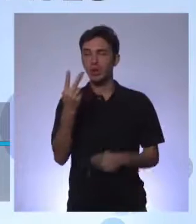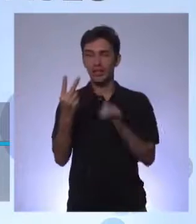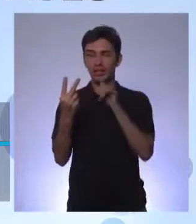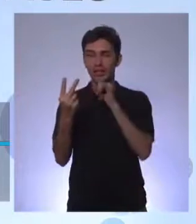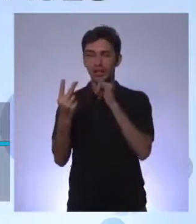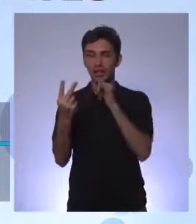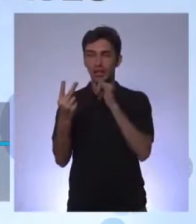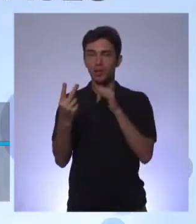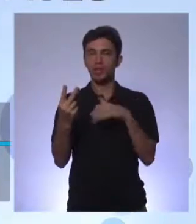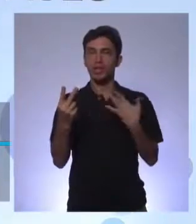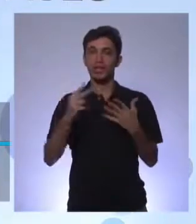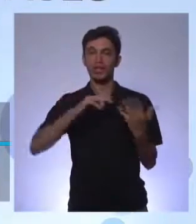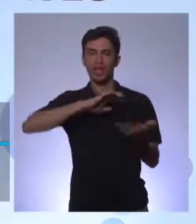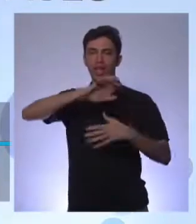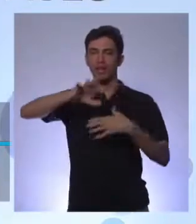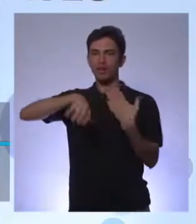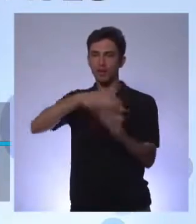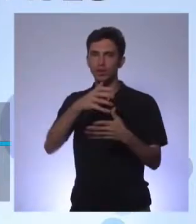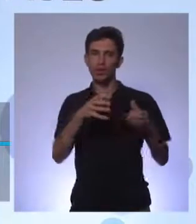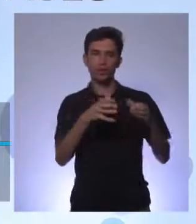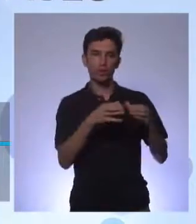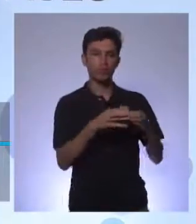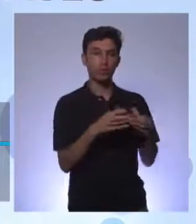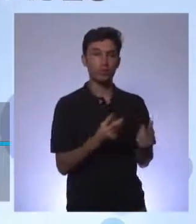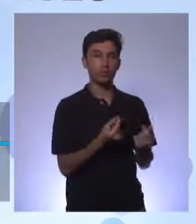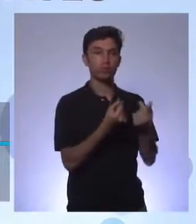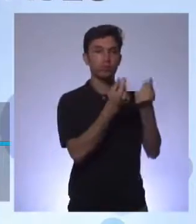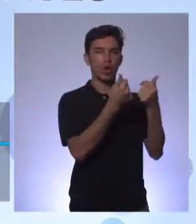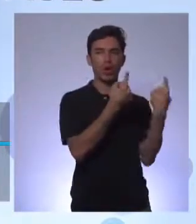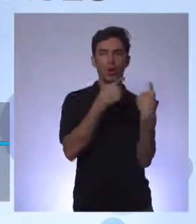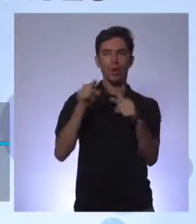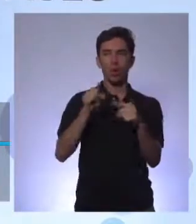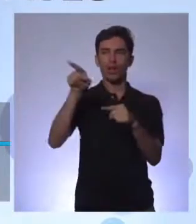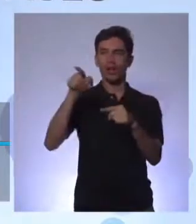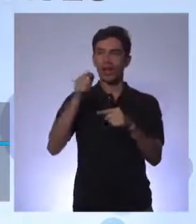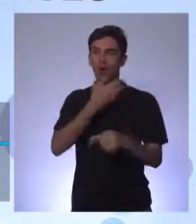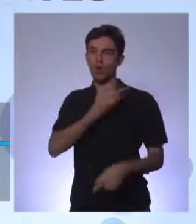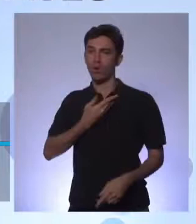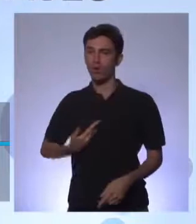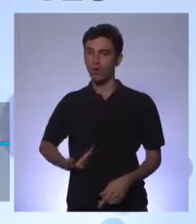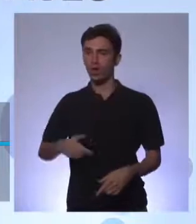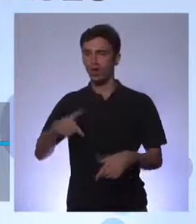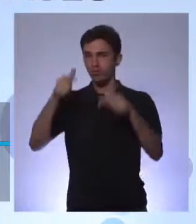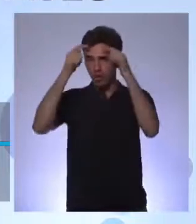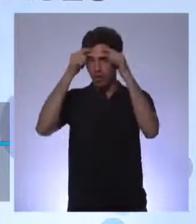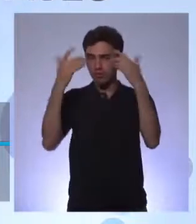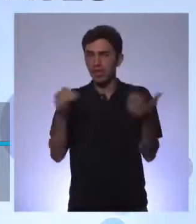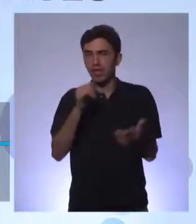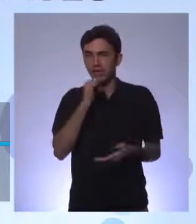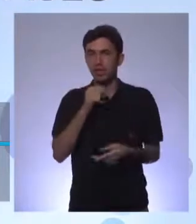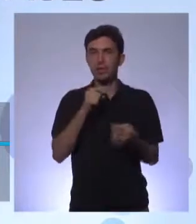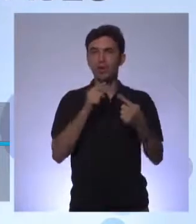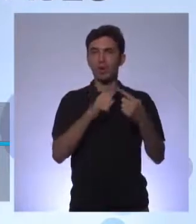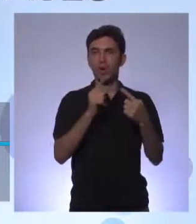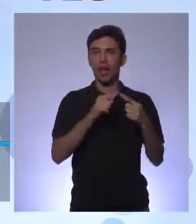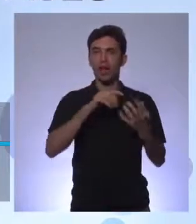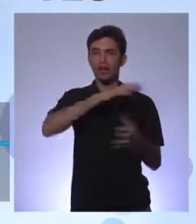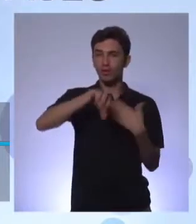dessas revoluções burguesas contra o antigo regime, a Revolução Inglesa e